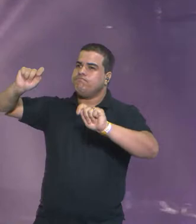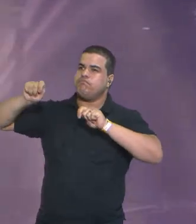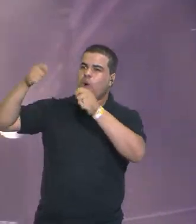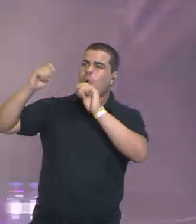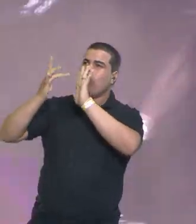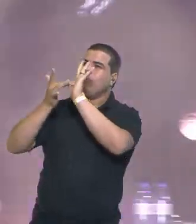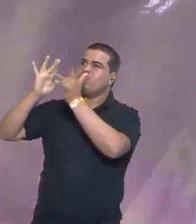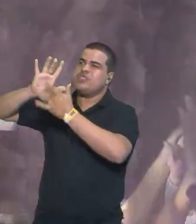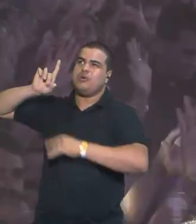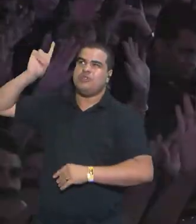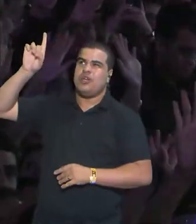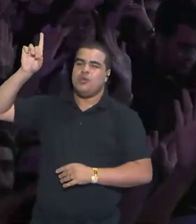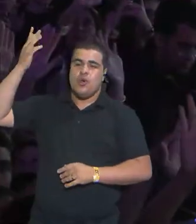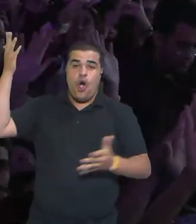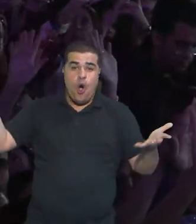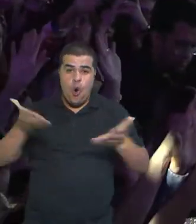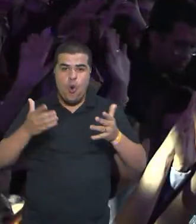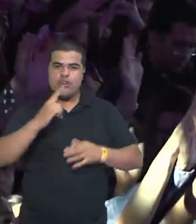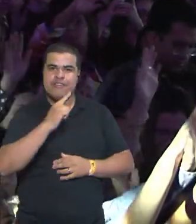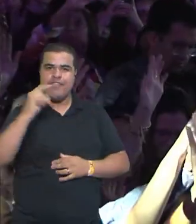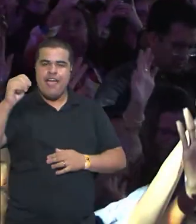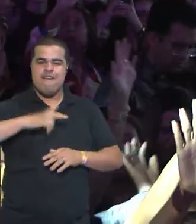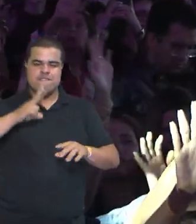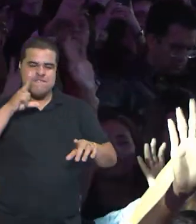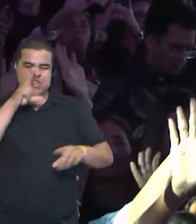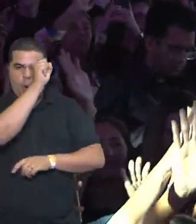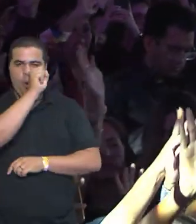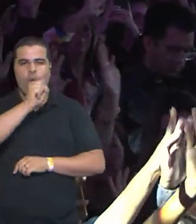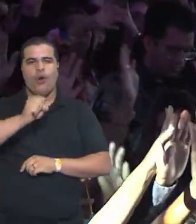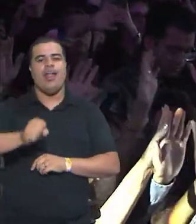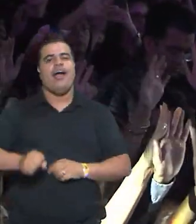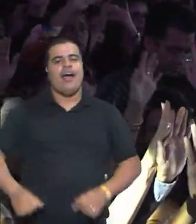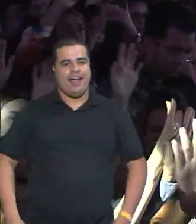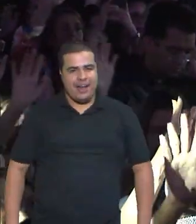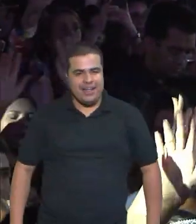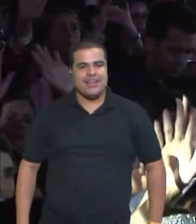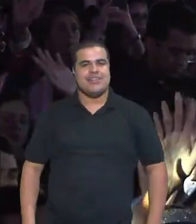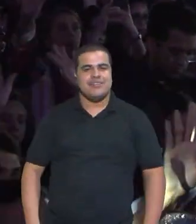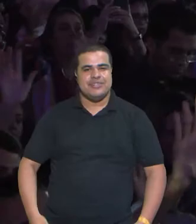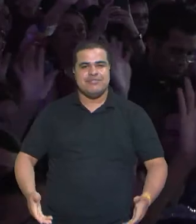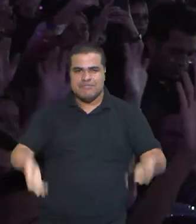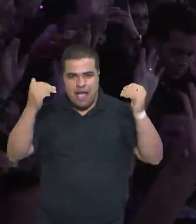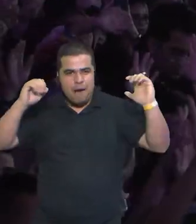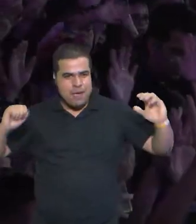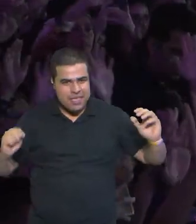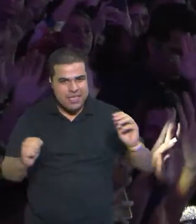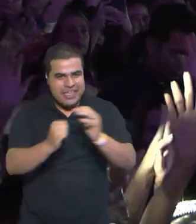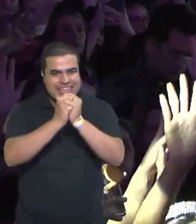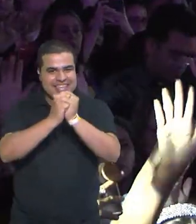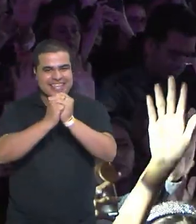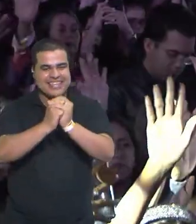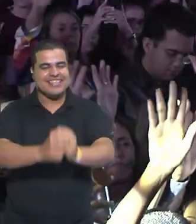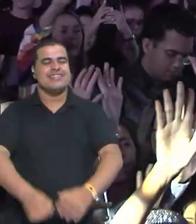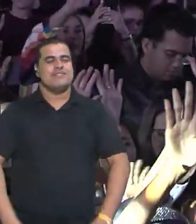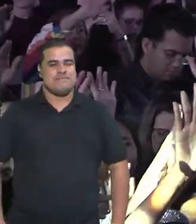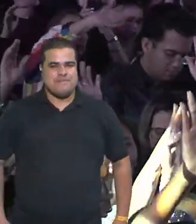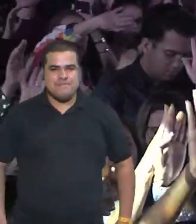e sair daqui com a sua vitória com a sua vitória eu posso ouvir uma